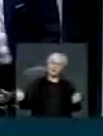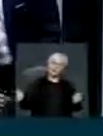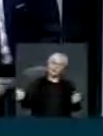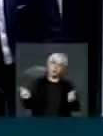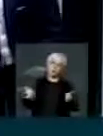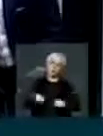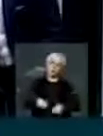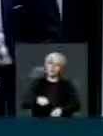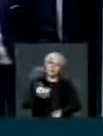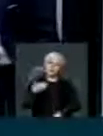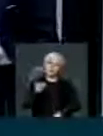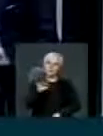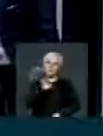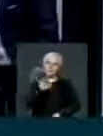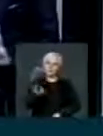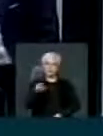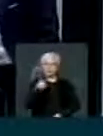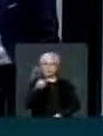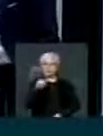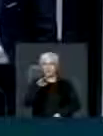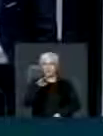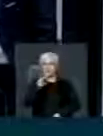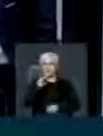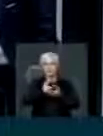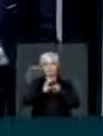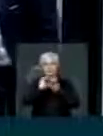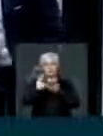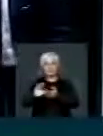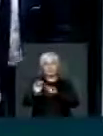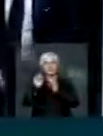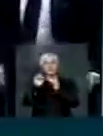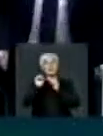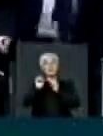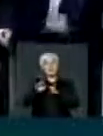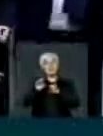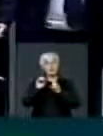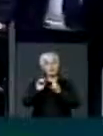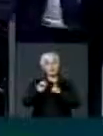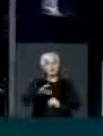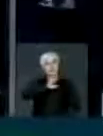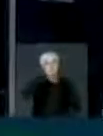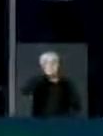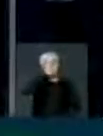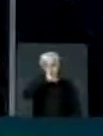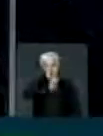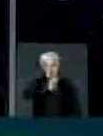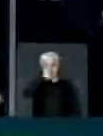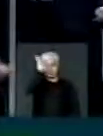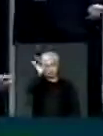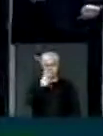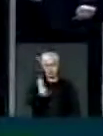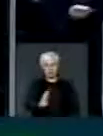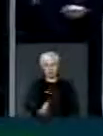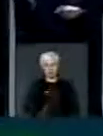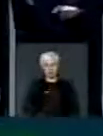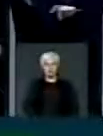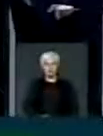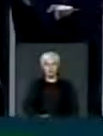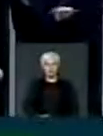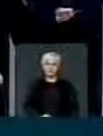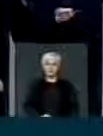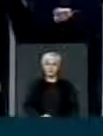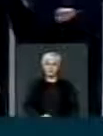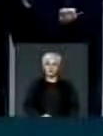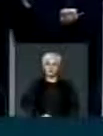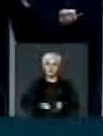de 10% do PIB para investimento na educação pública, retirando